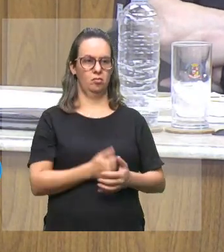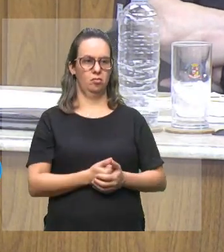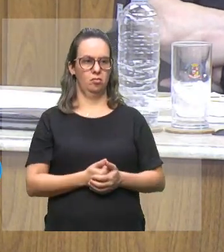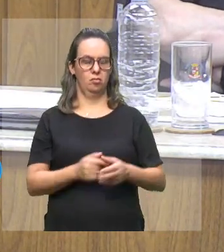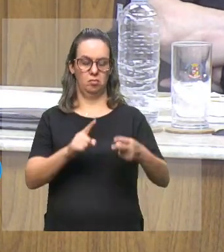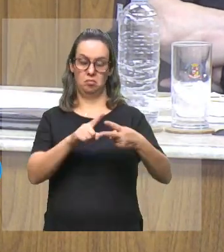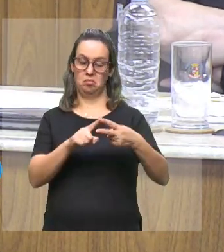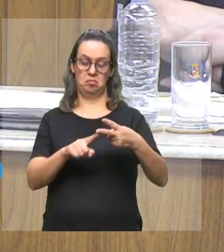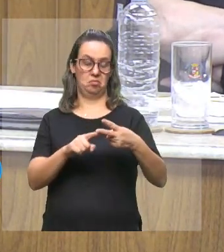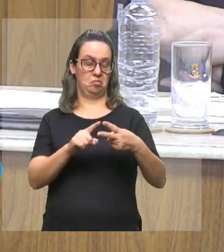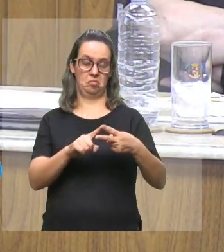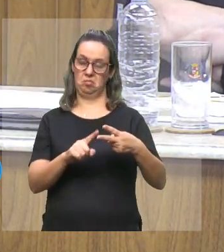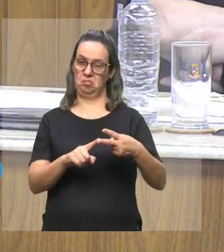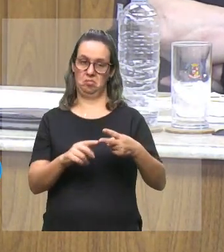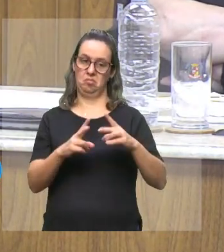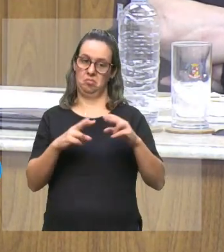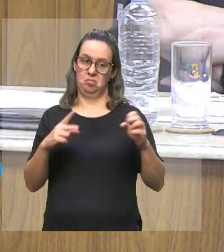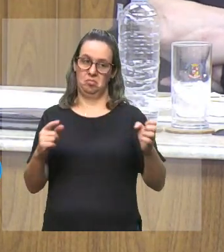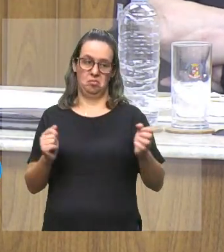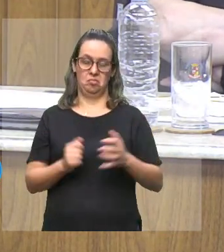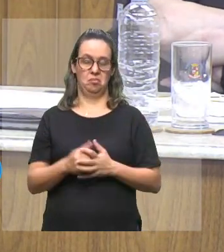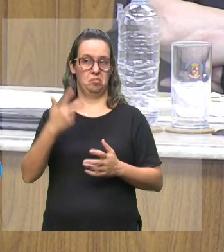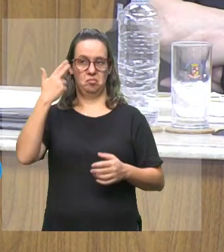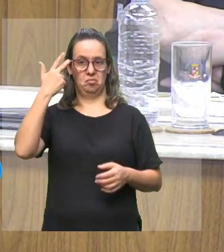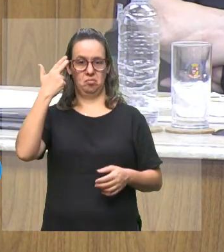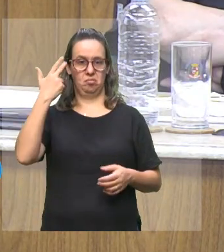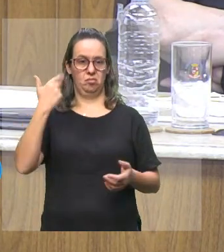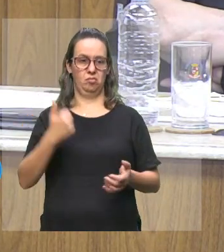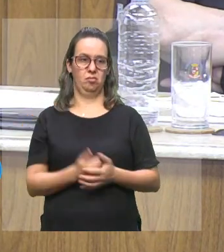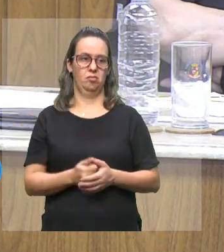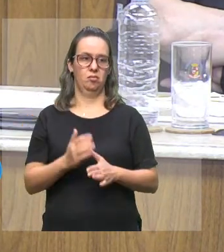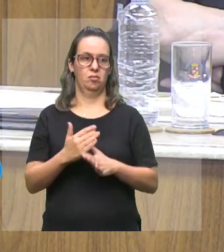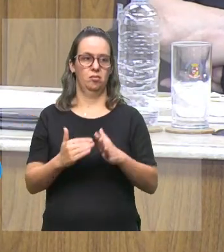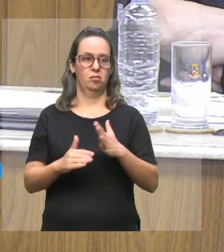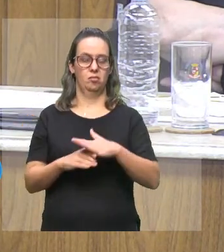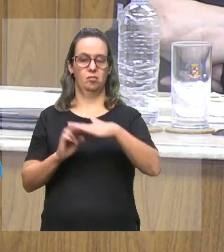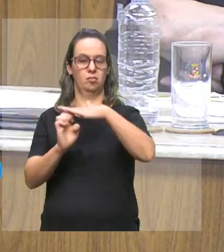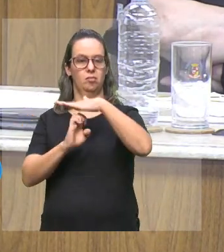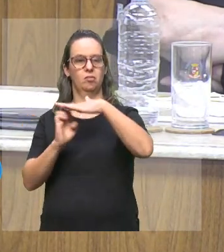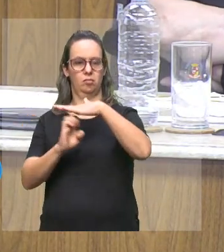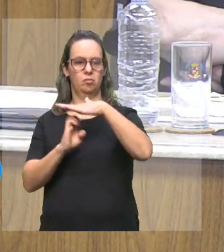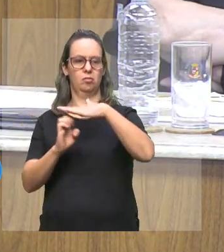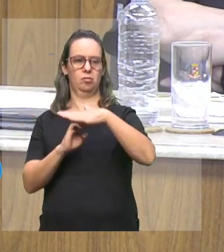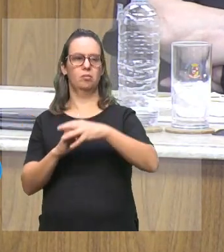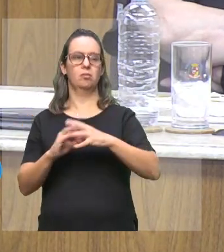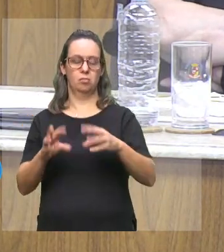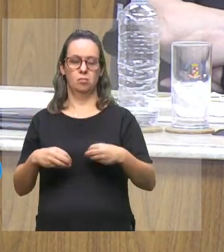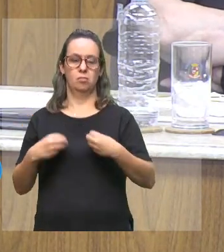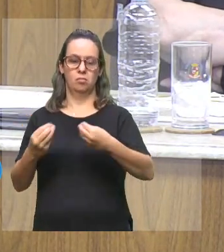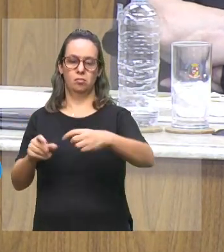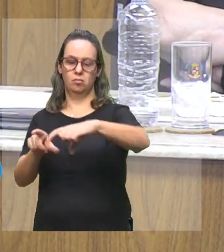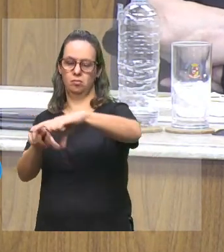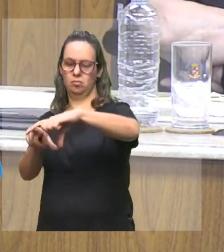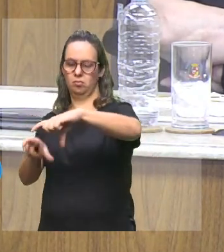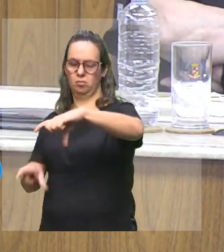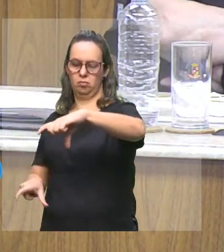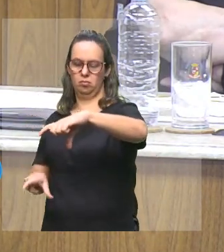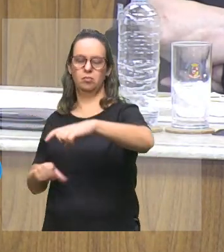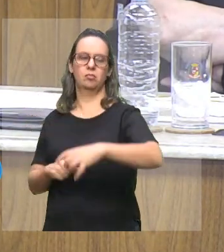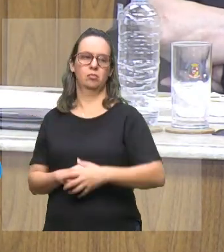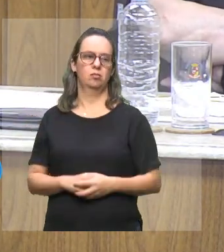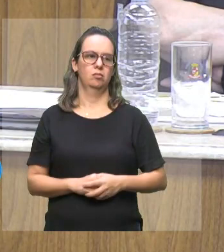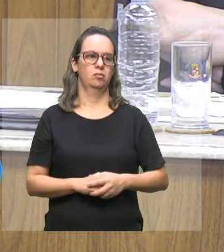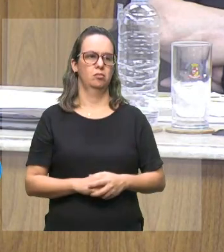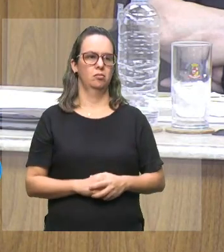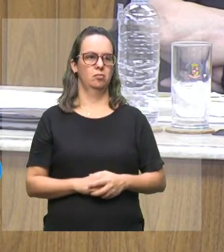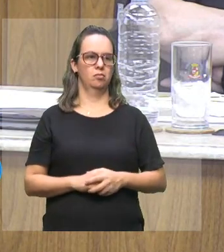princípios muito básicos. Todo estabelecimento lícito, ele deve fornecer ao menos uma nota fiscal, né?